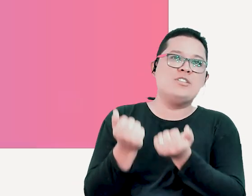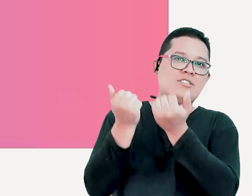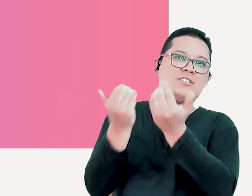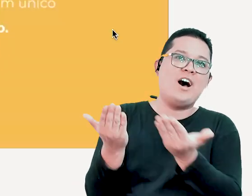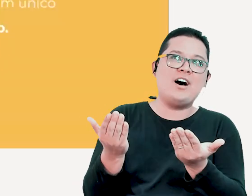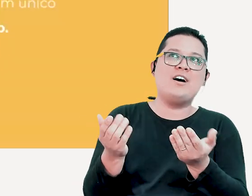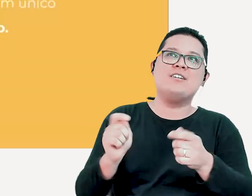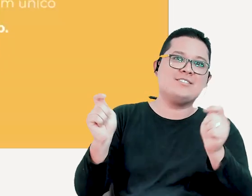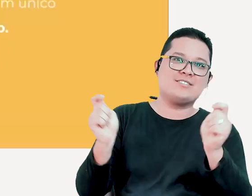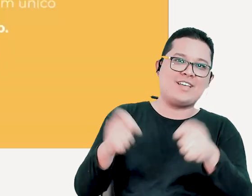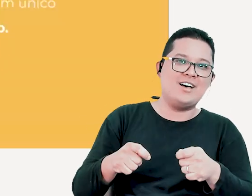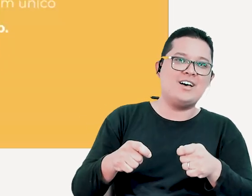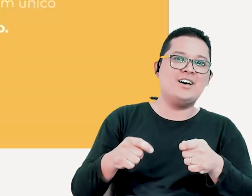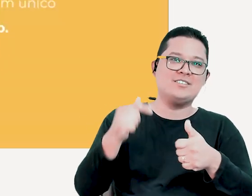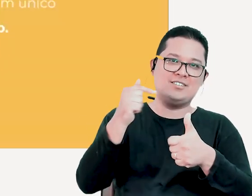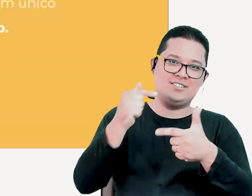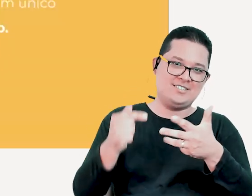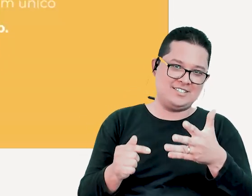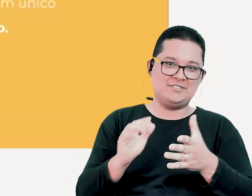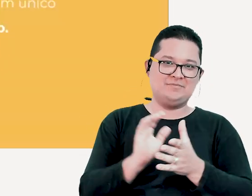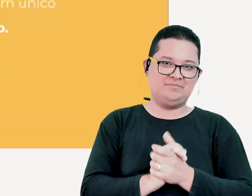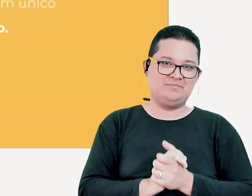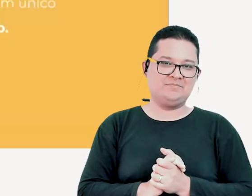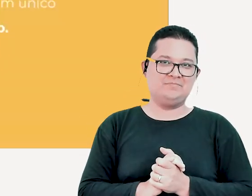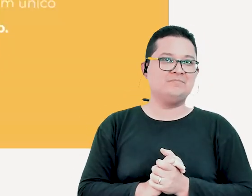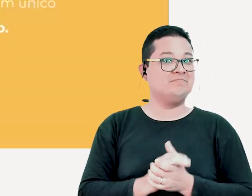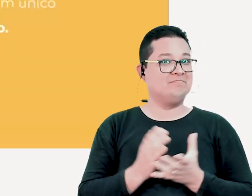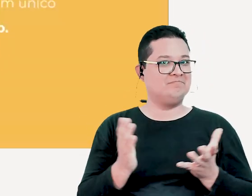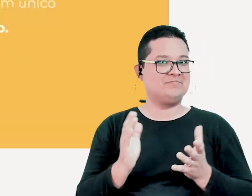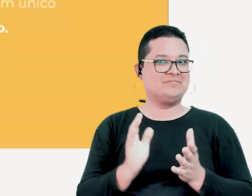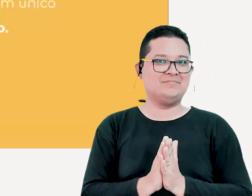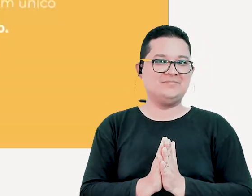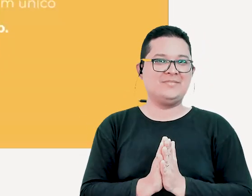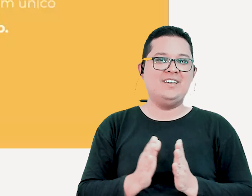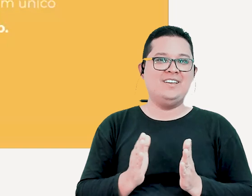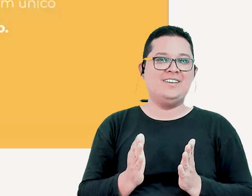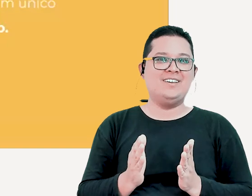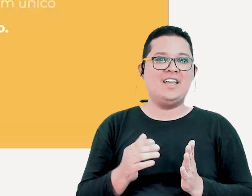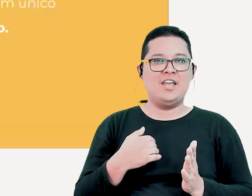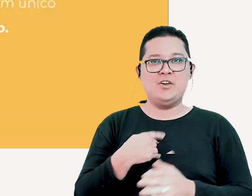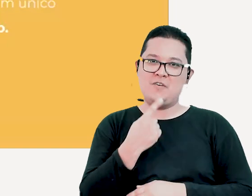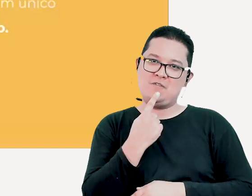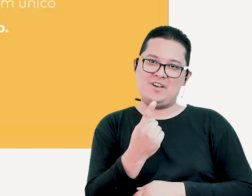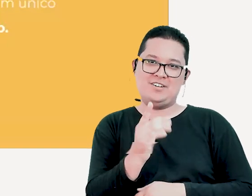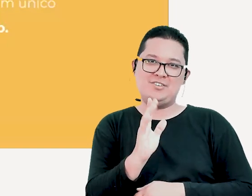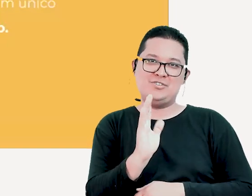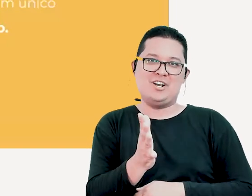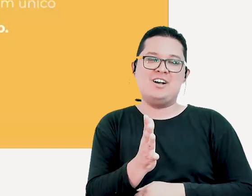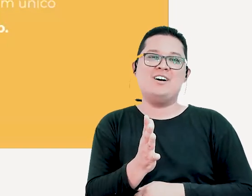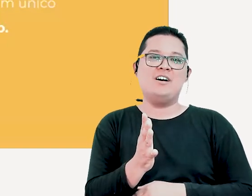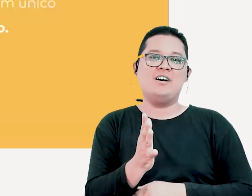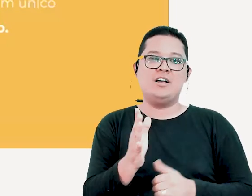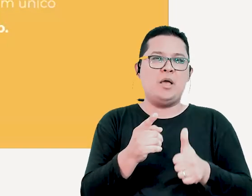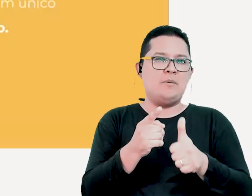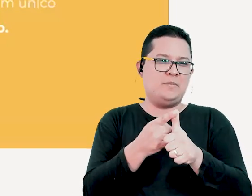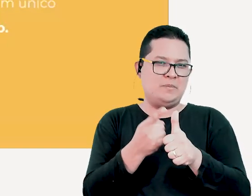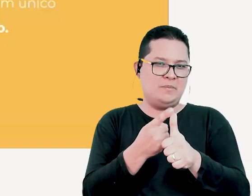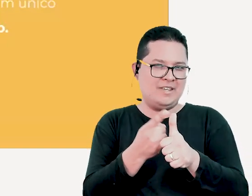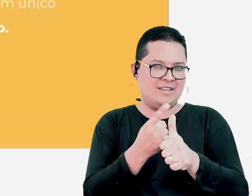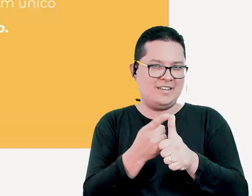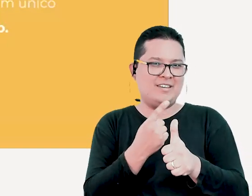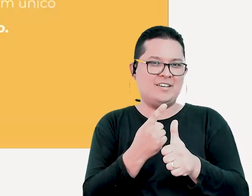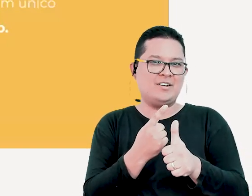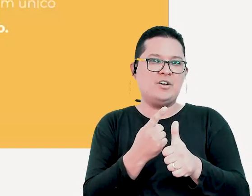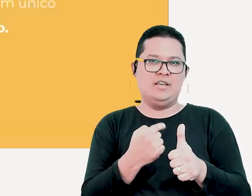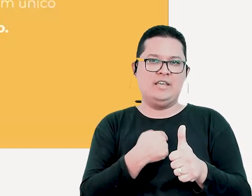né? Então, como eu falei, e eu acho que aqui batendo nessa mesma tecla, depois que você reuniu e organizou